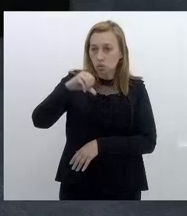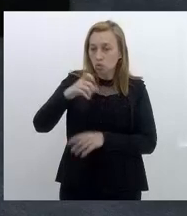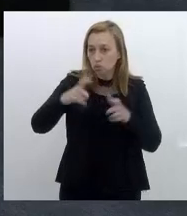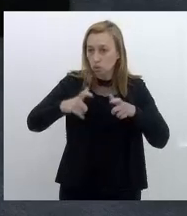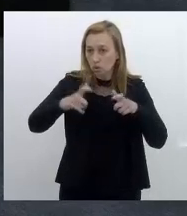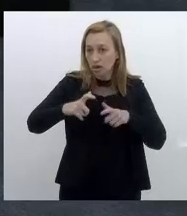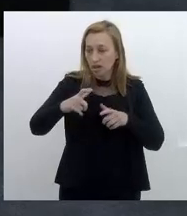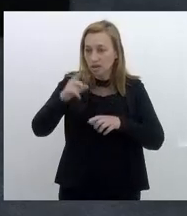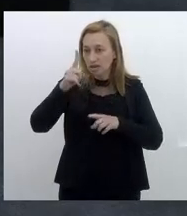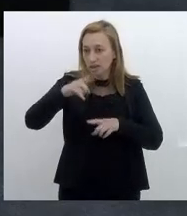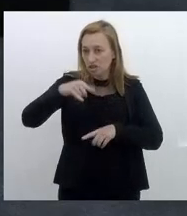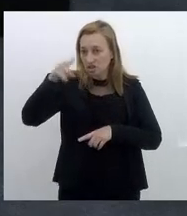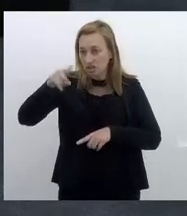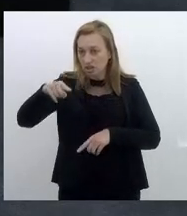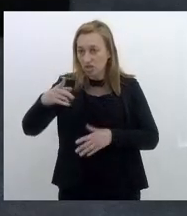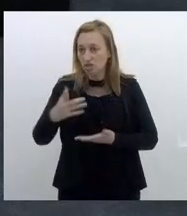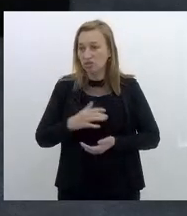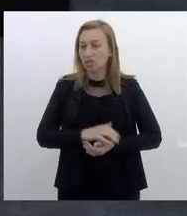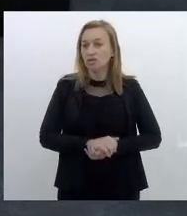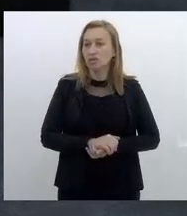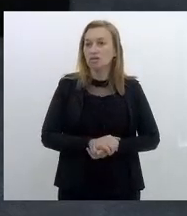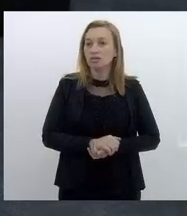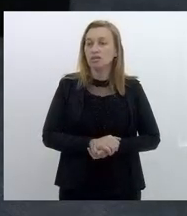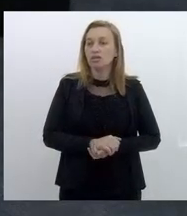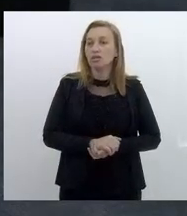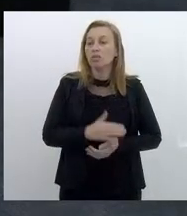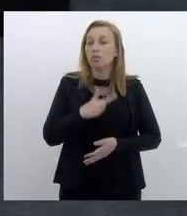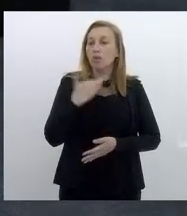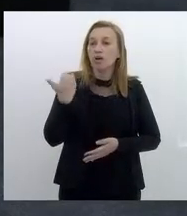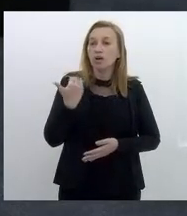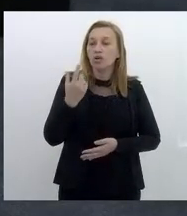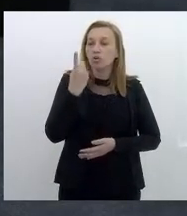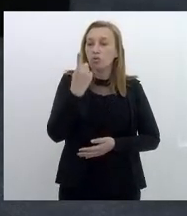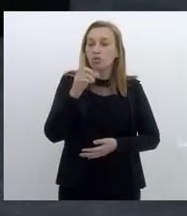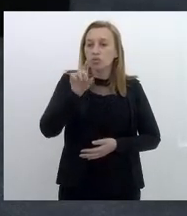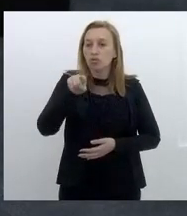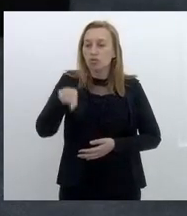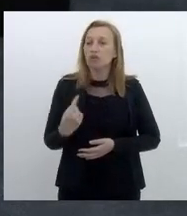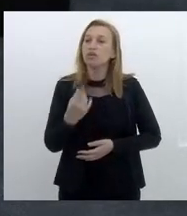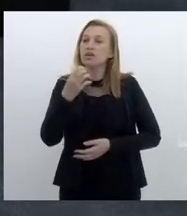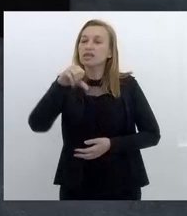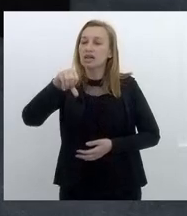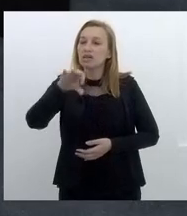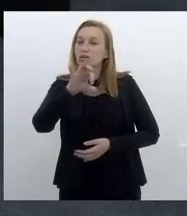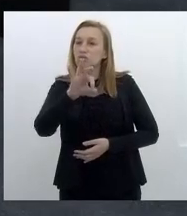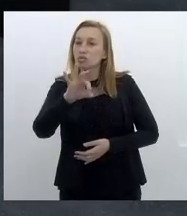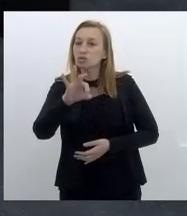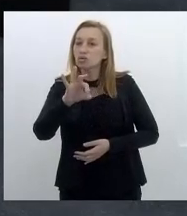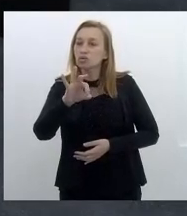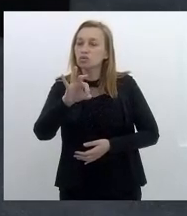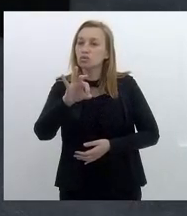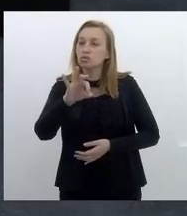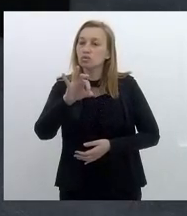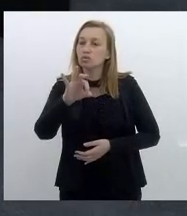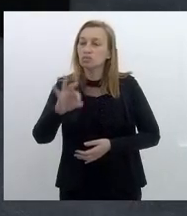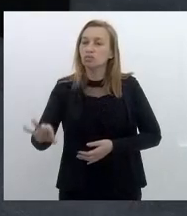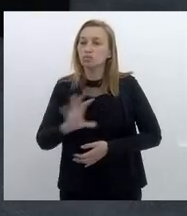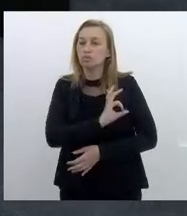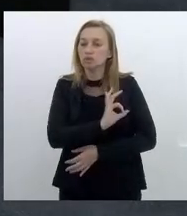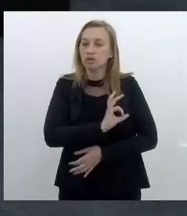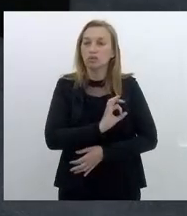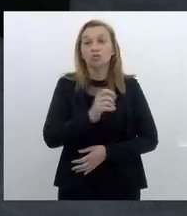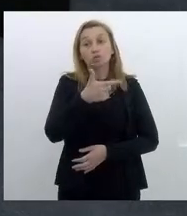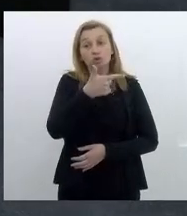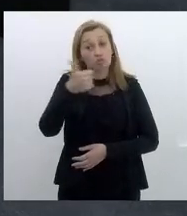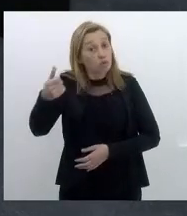nessa estatística a cada milhão de habitantes morreram 1,09 policiais isso porque estamos falando de